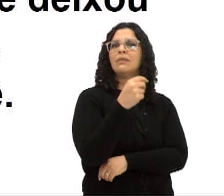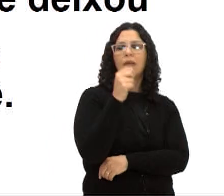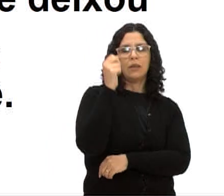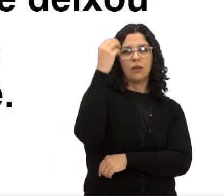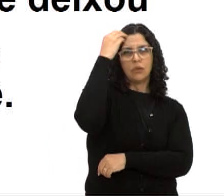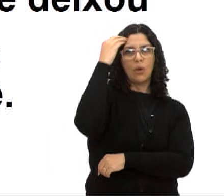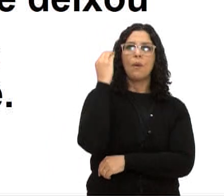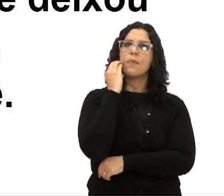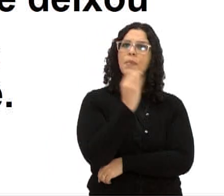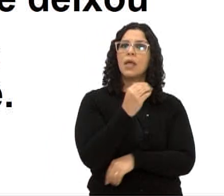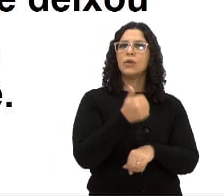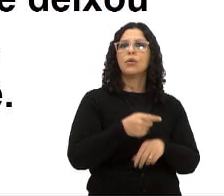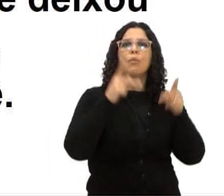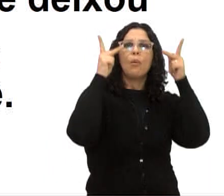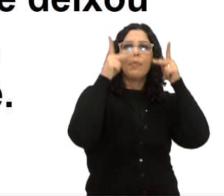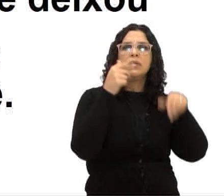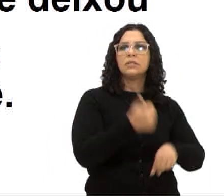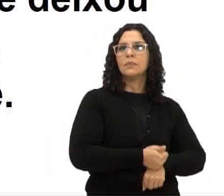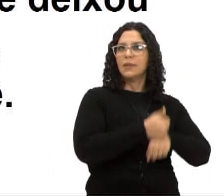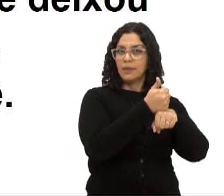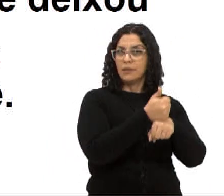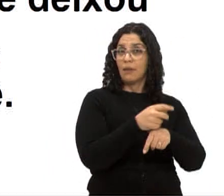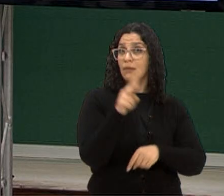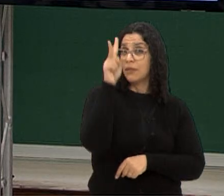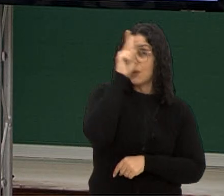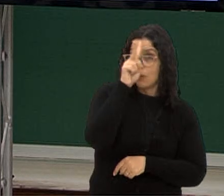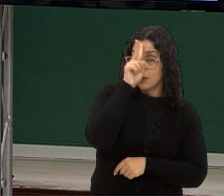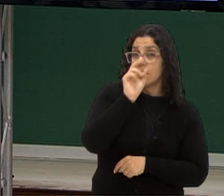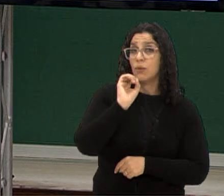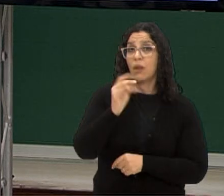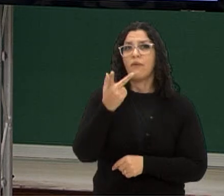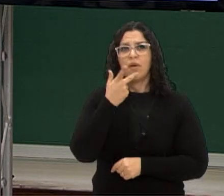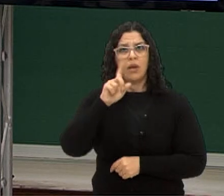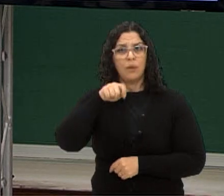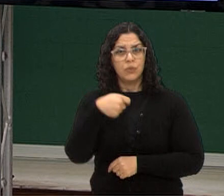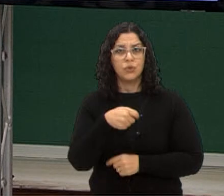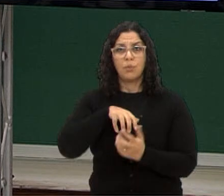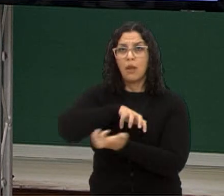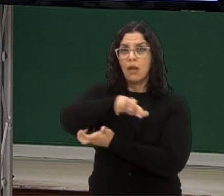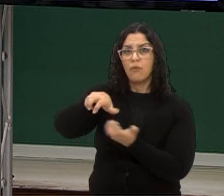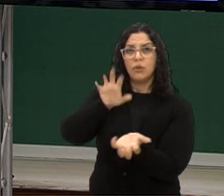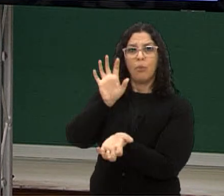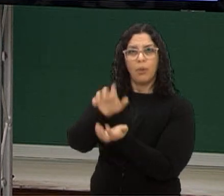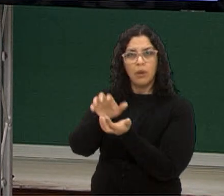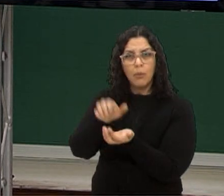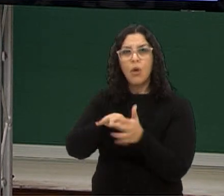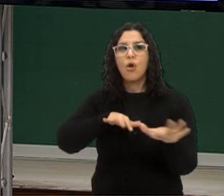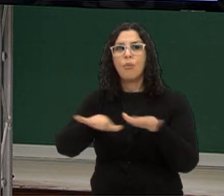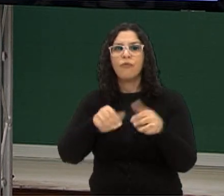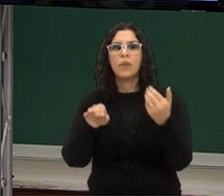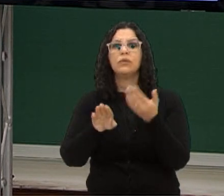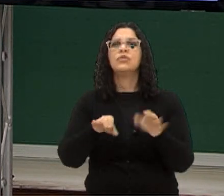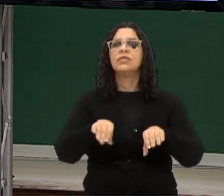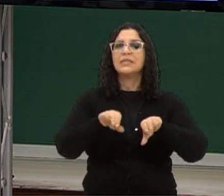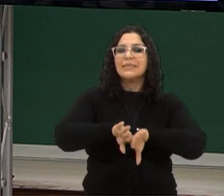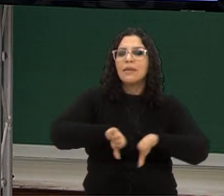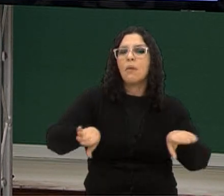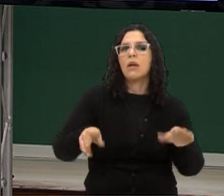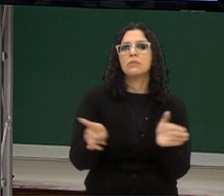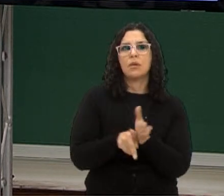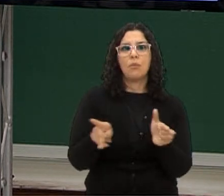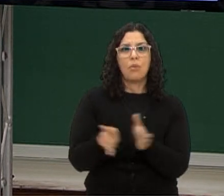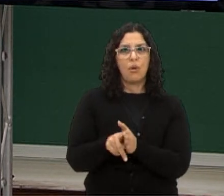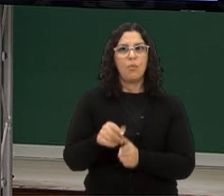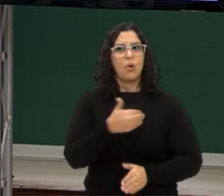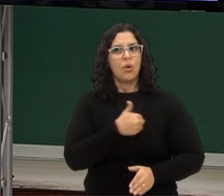príncipe regente. Então, relembrando, falamos da Revolução Pernambucana, um movimento separatista, republicano, com